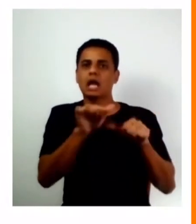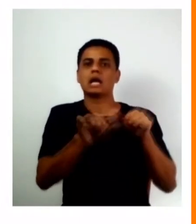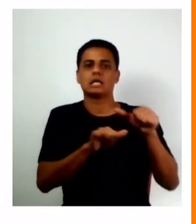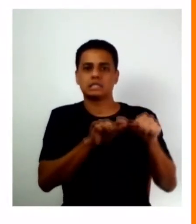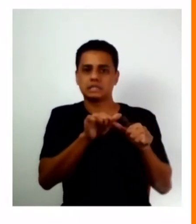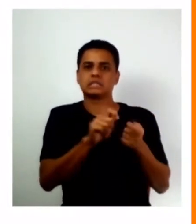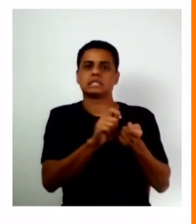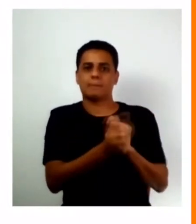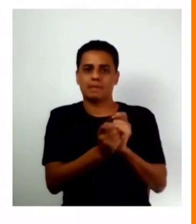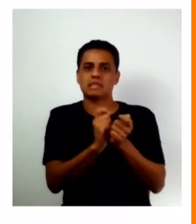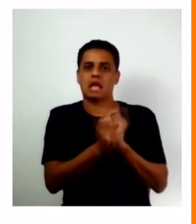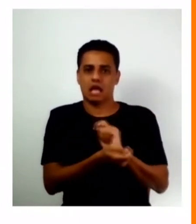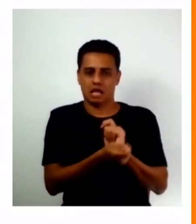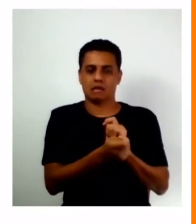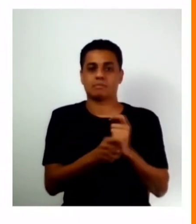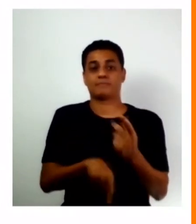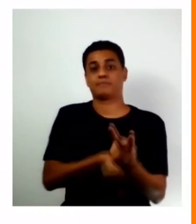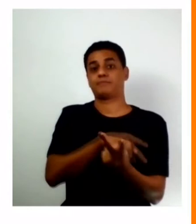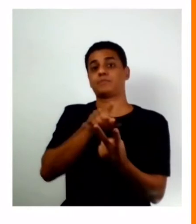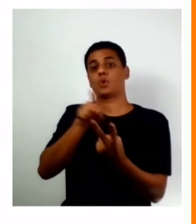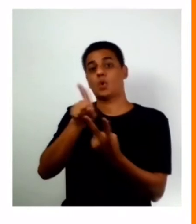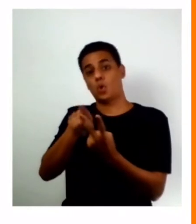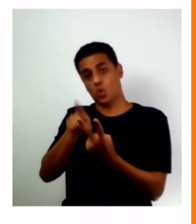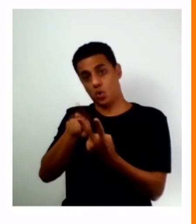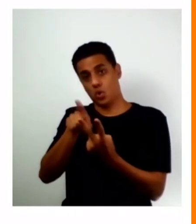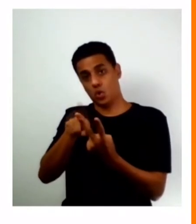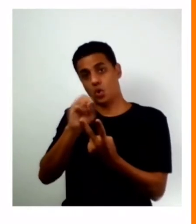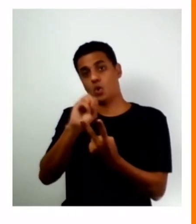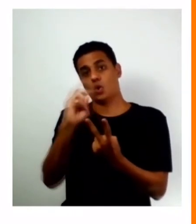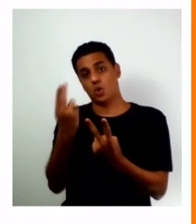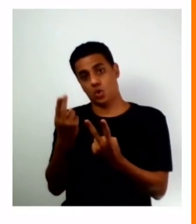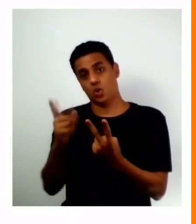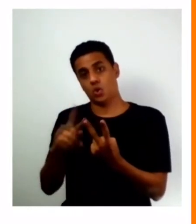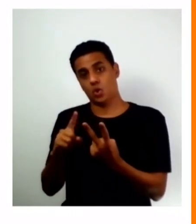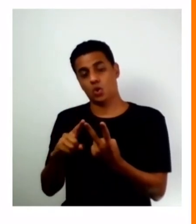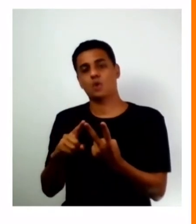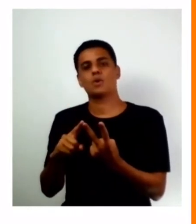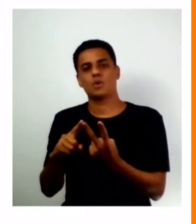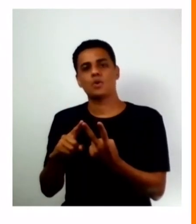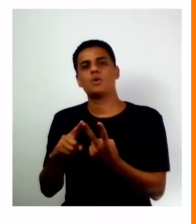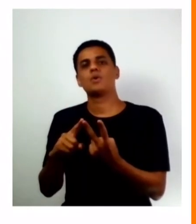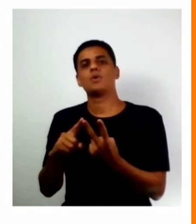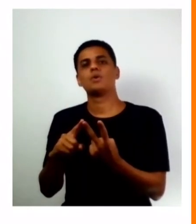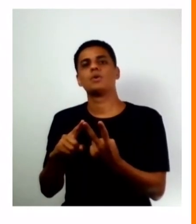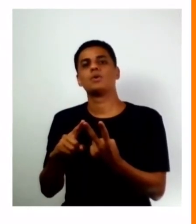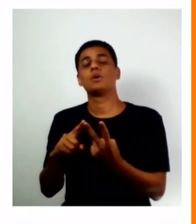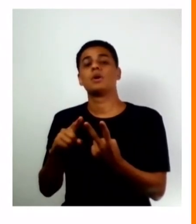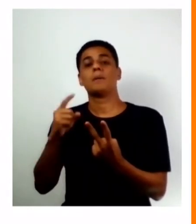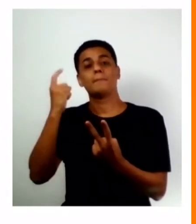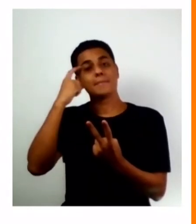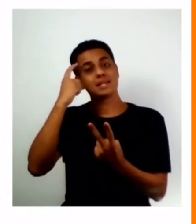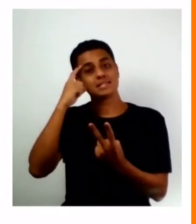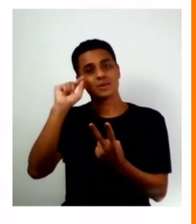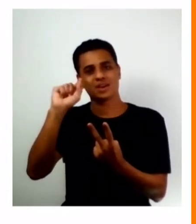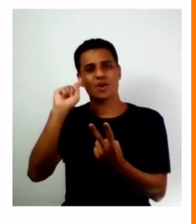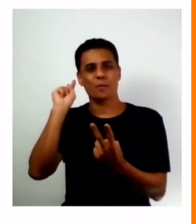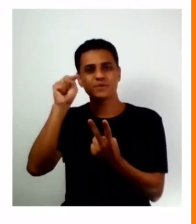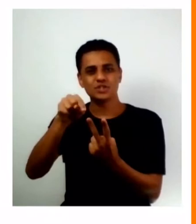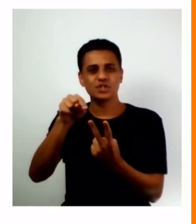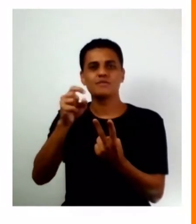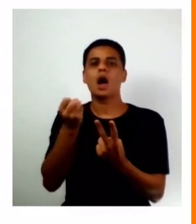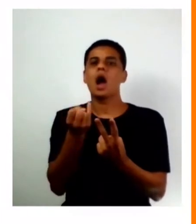E a outra é como os próprios objetivos de desenvolvimento sostenível podemos incorporar algumas